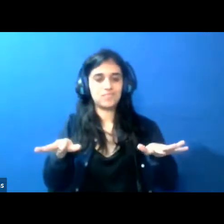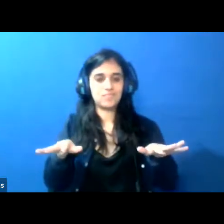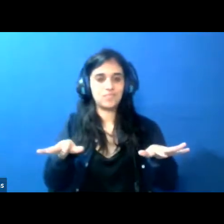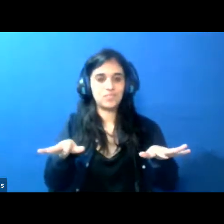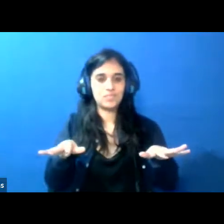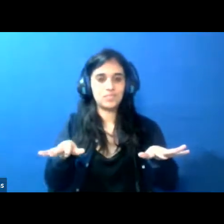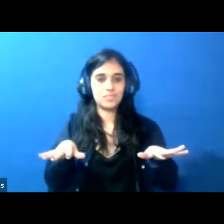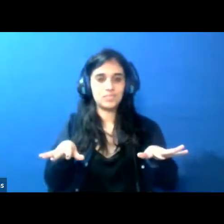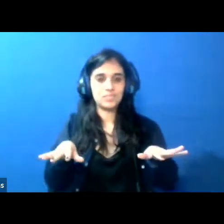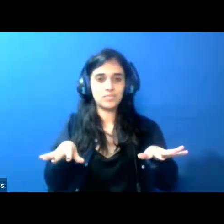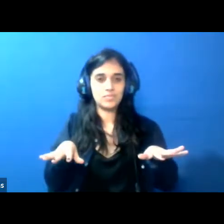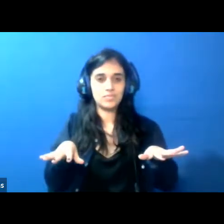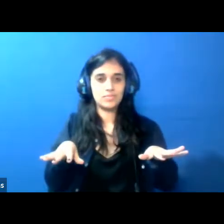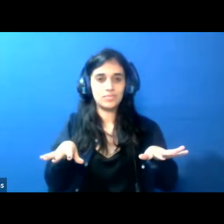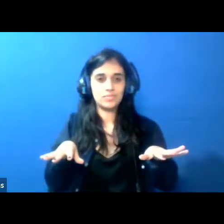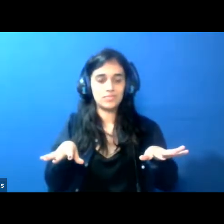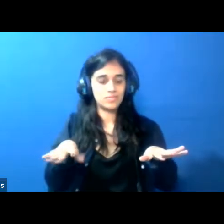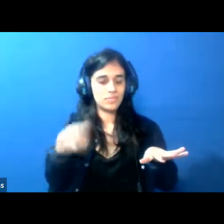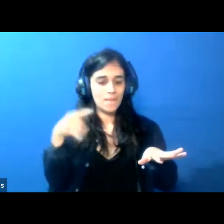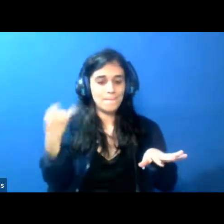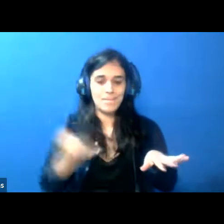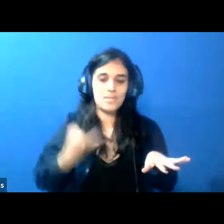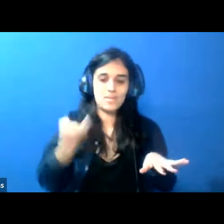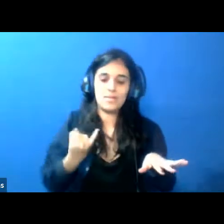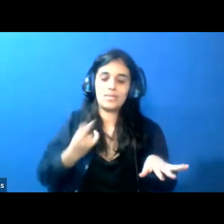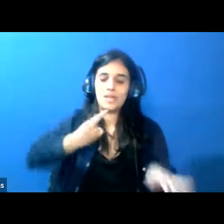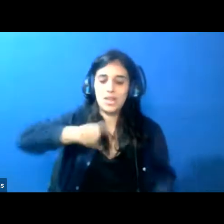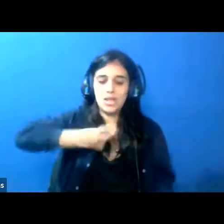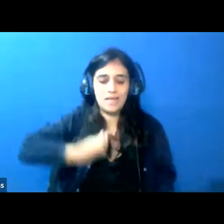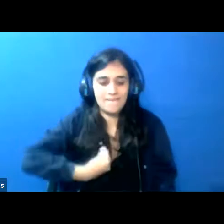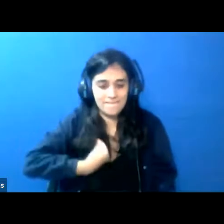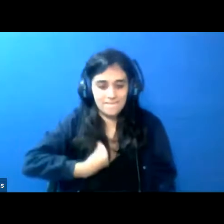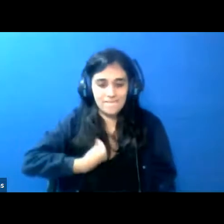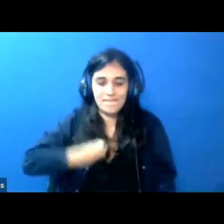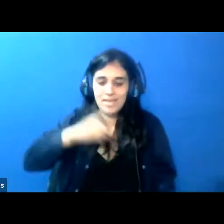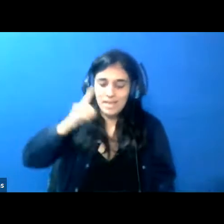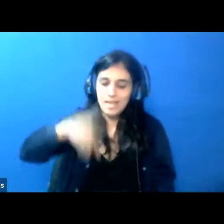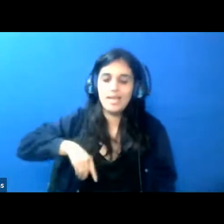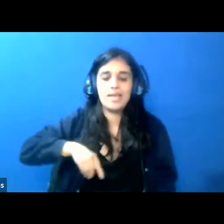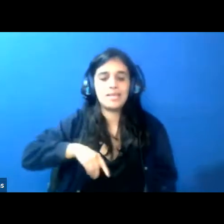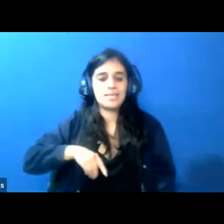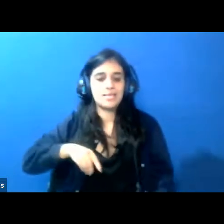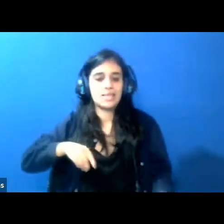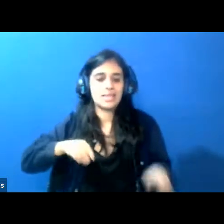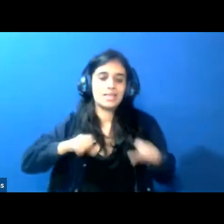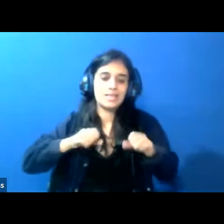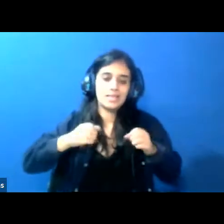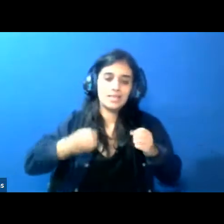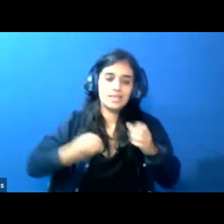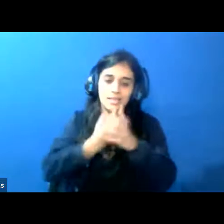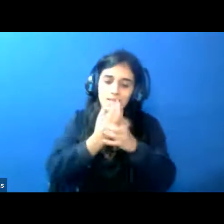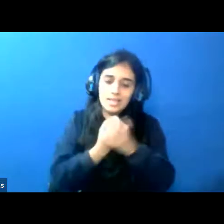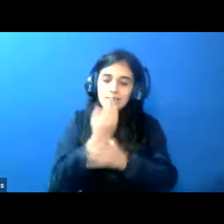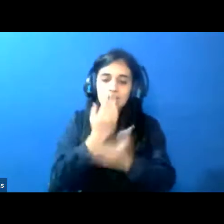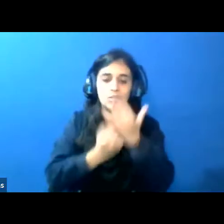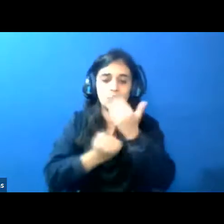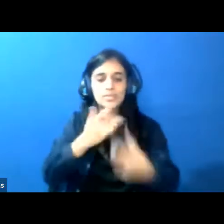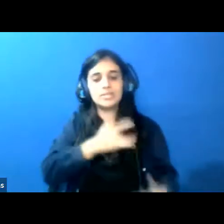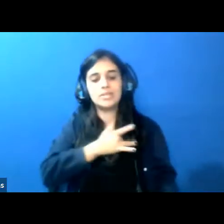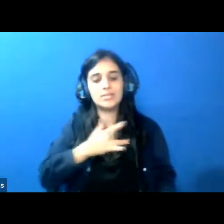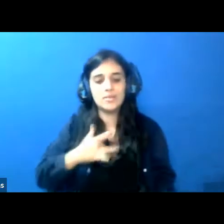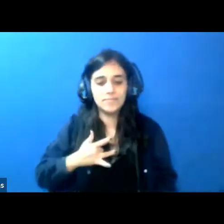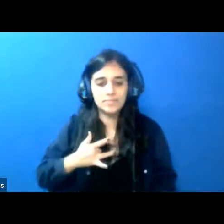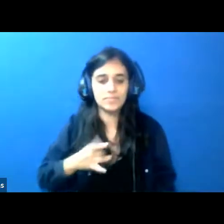do que é mais nobre na nossa vida, a produção dos alimentos saudáveis. Uma